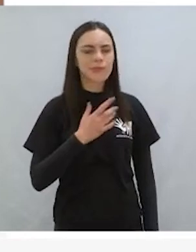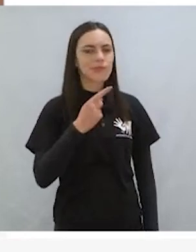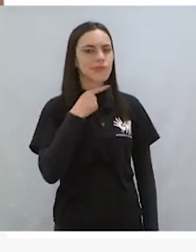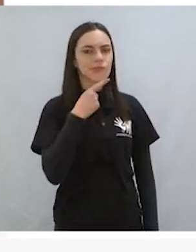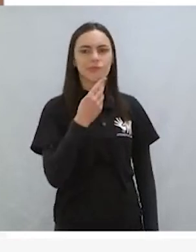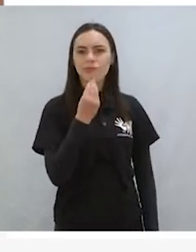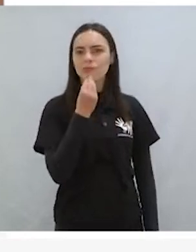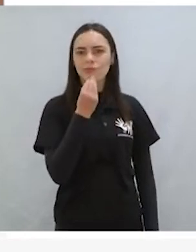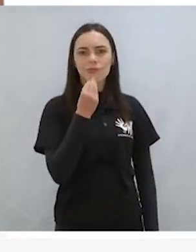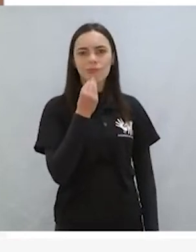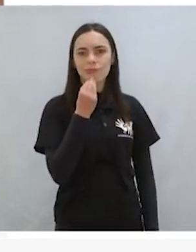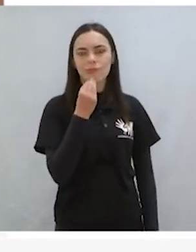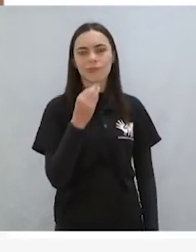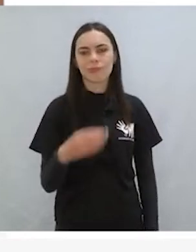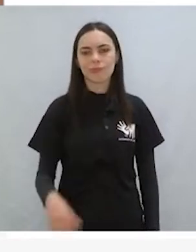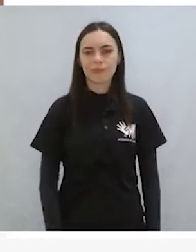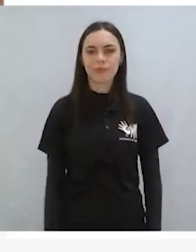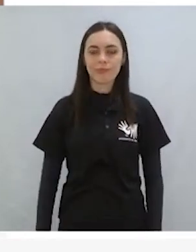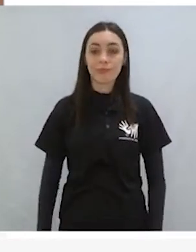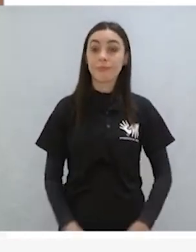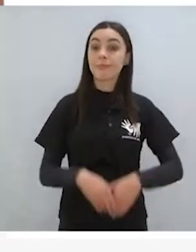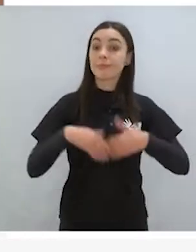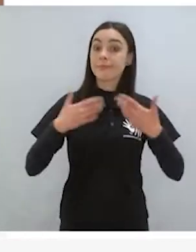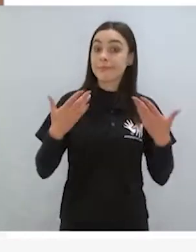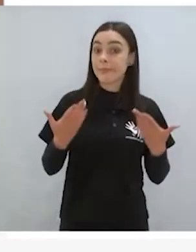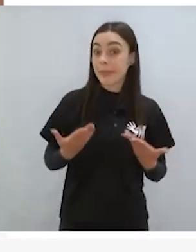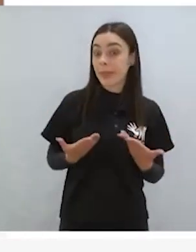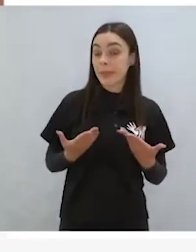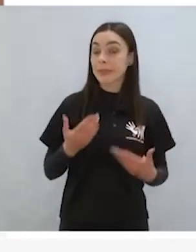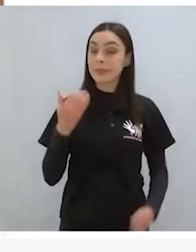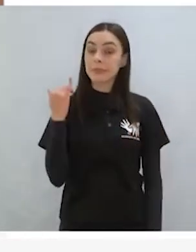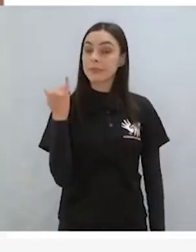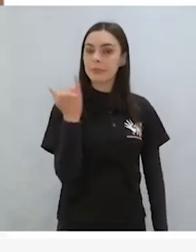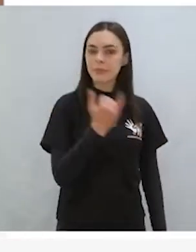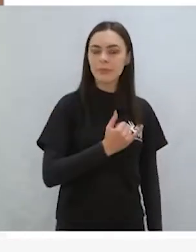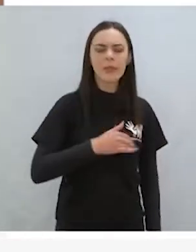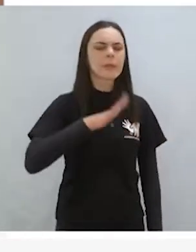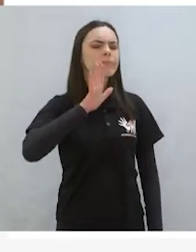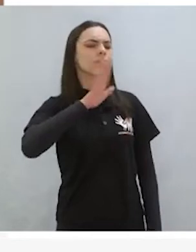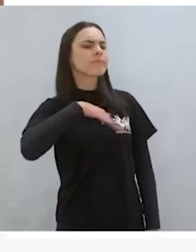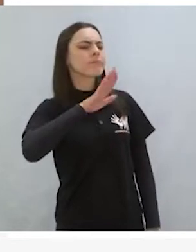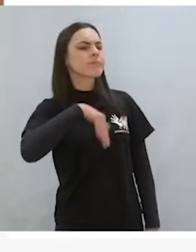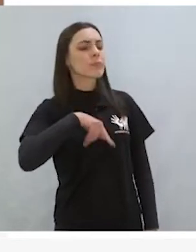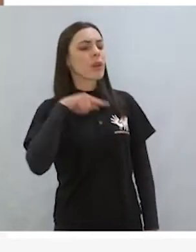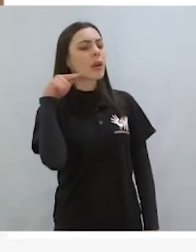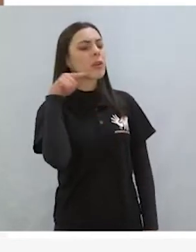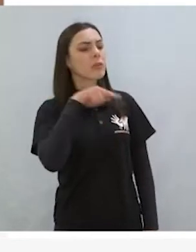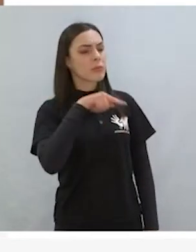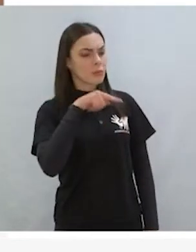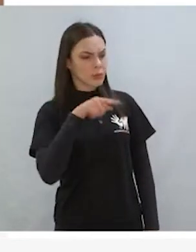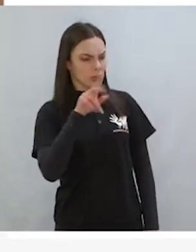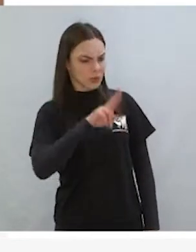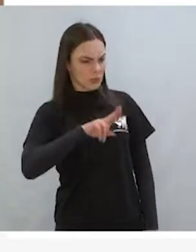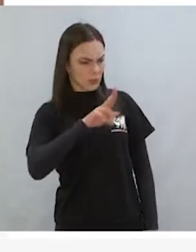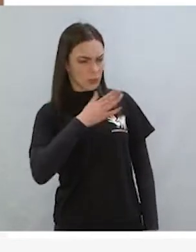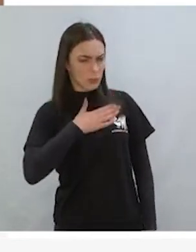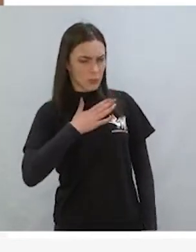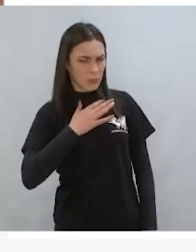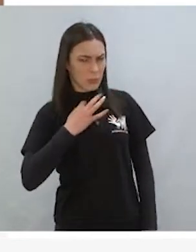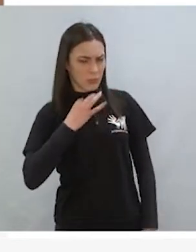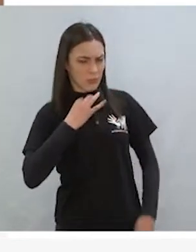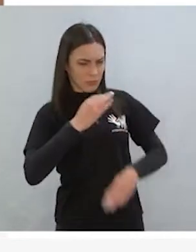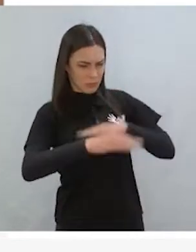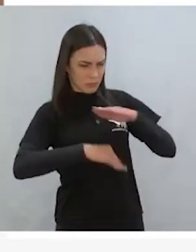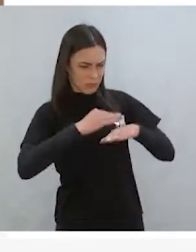filhas não terão nenhuma chance." Então, ela disse: "Cinderela, você usou